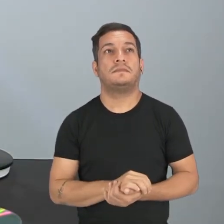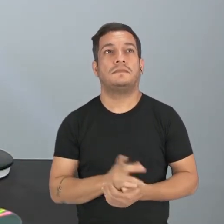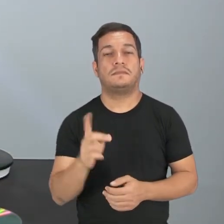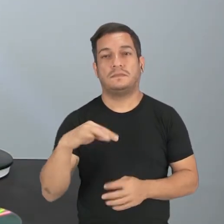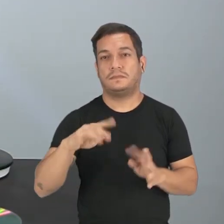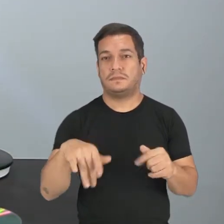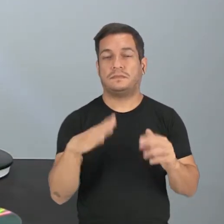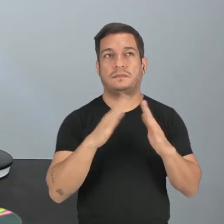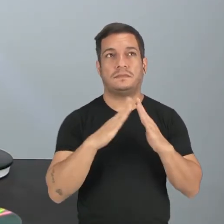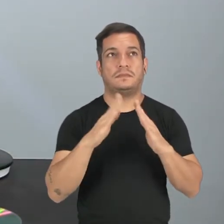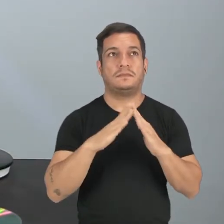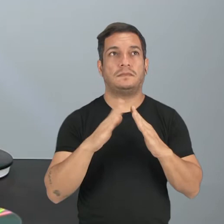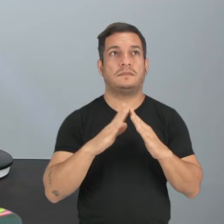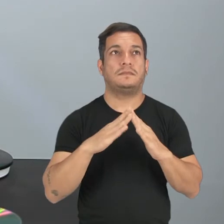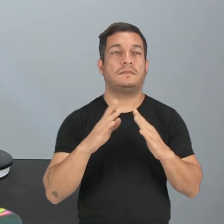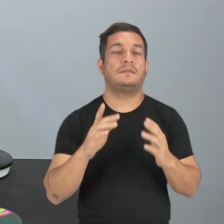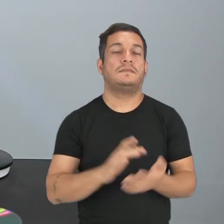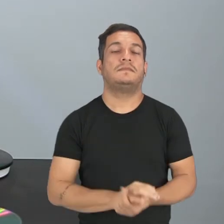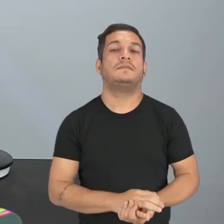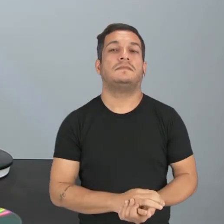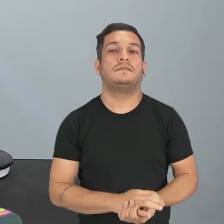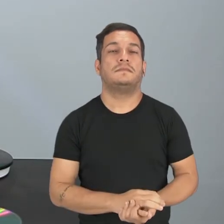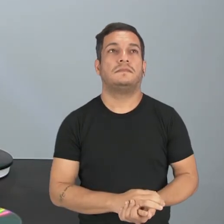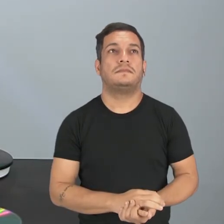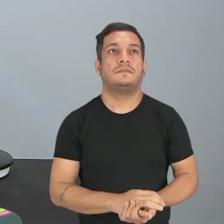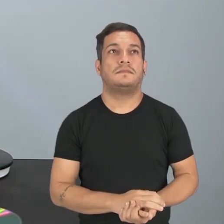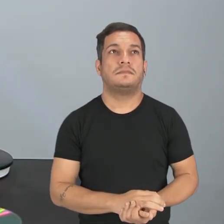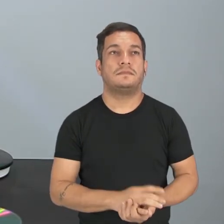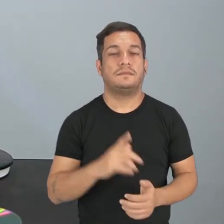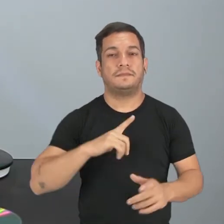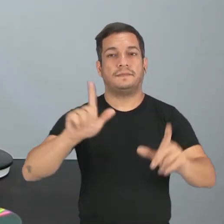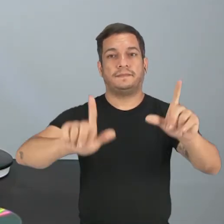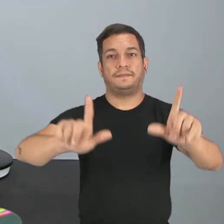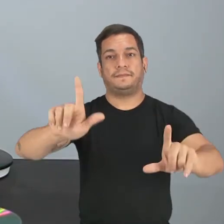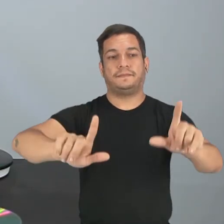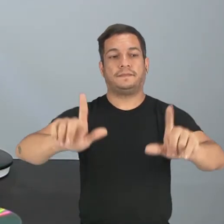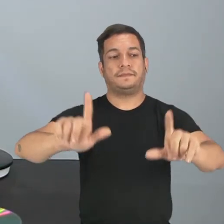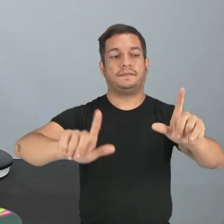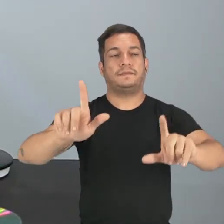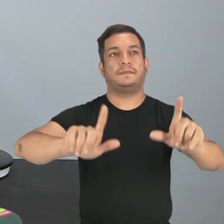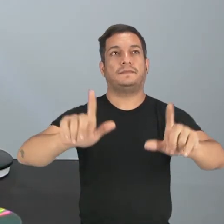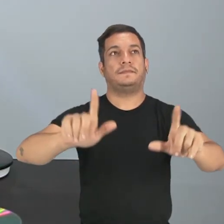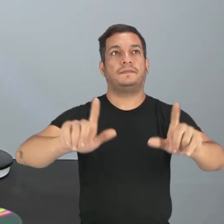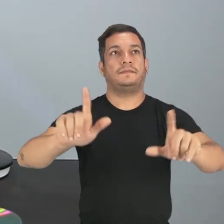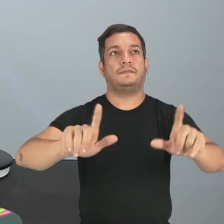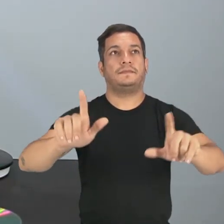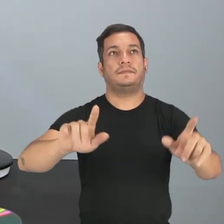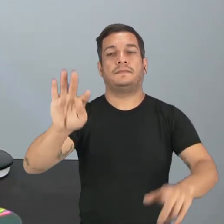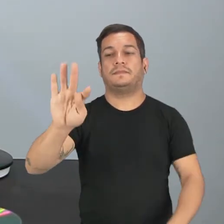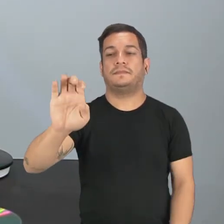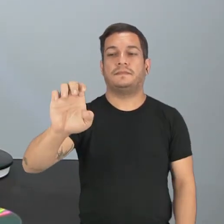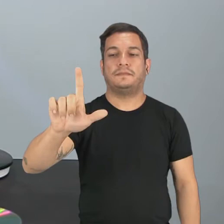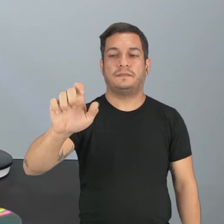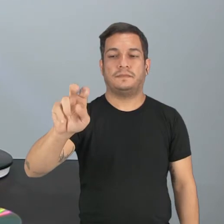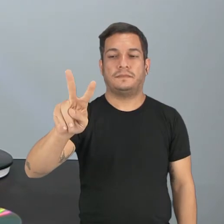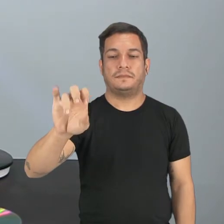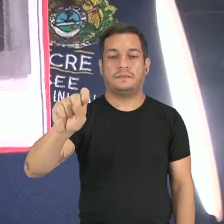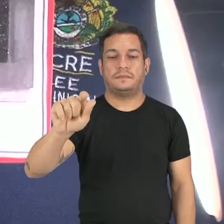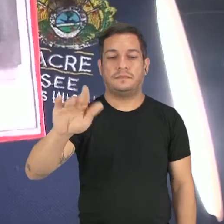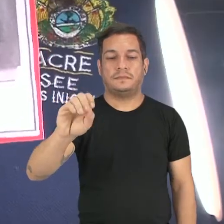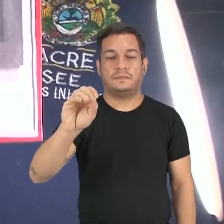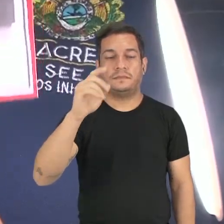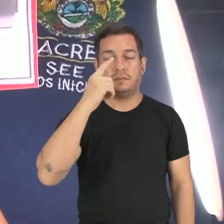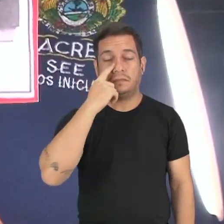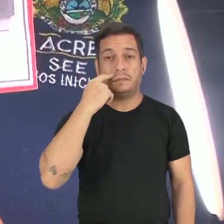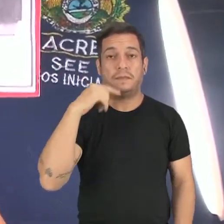todo mundo tem em casa, certo? Que é a TV, a televisão. E aí, quando